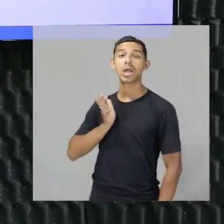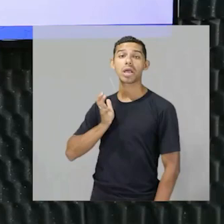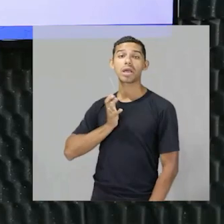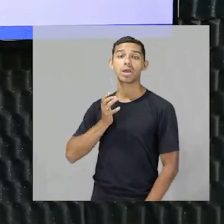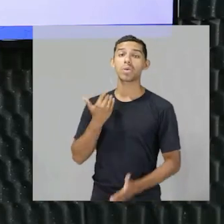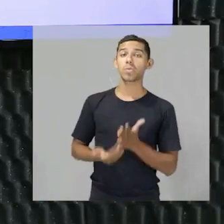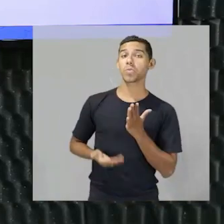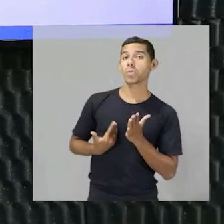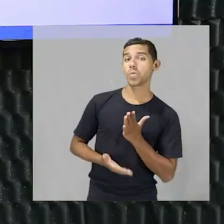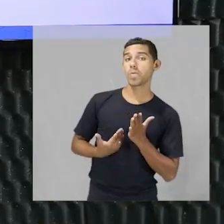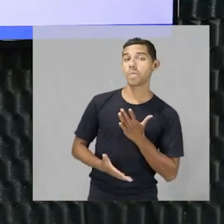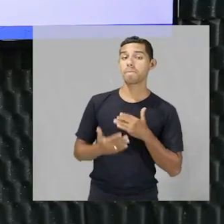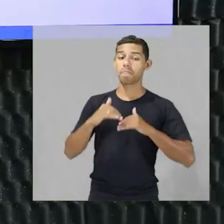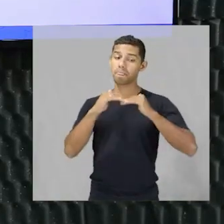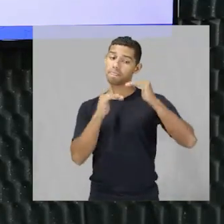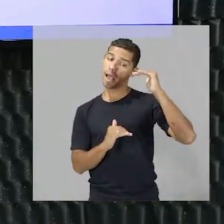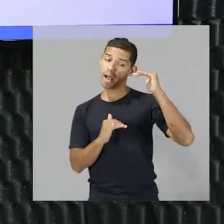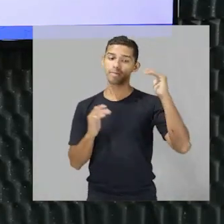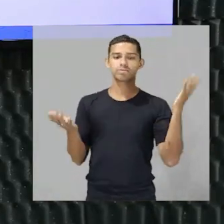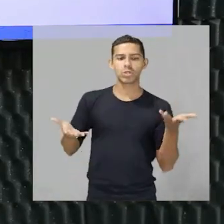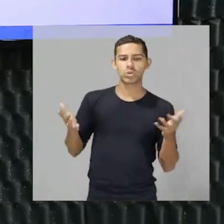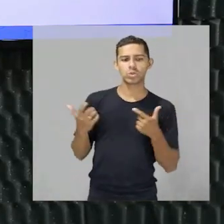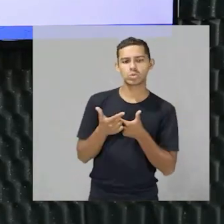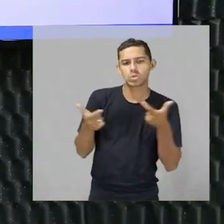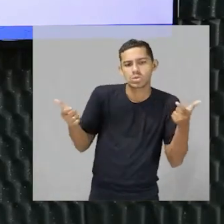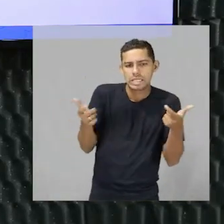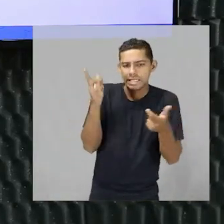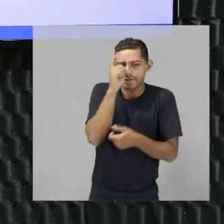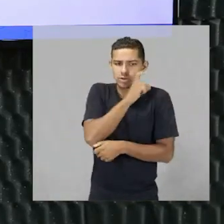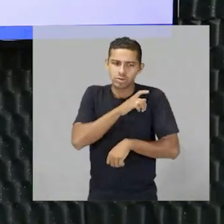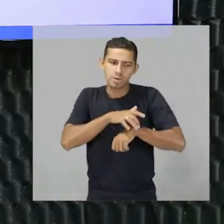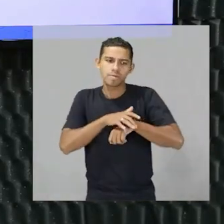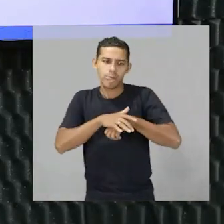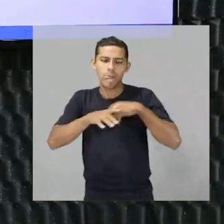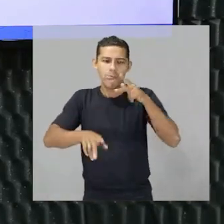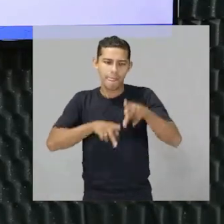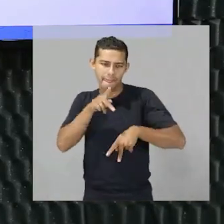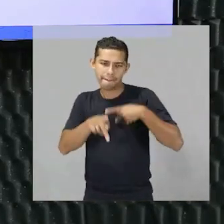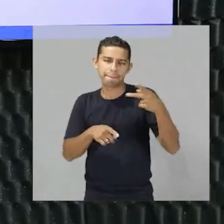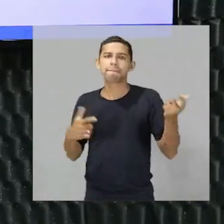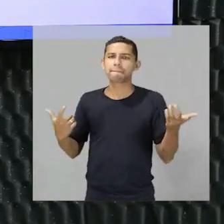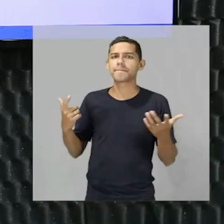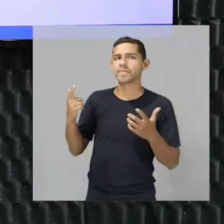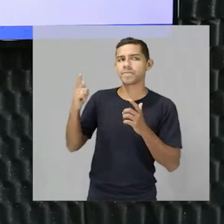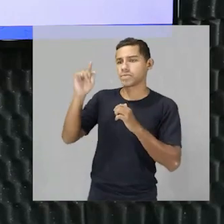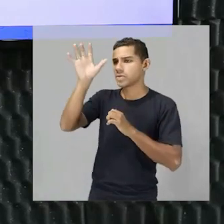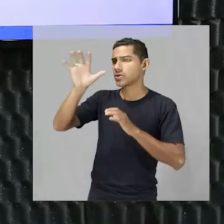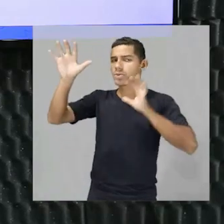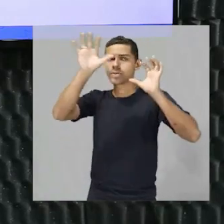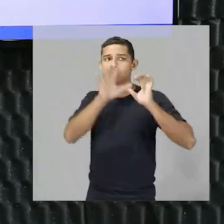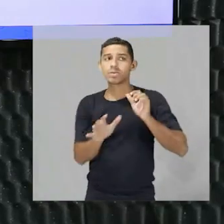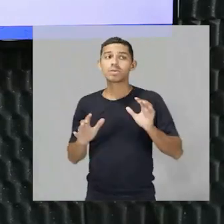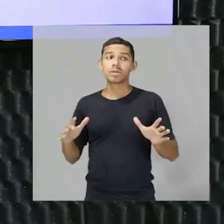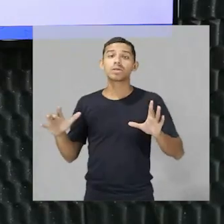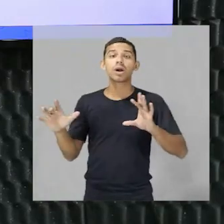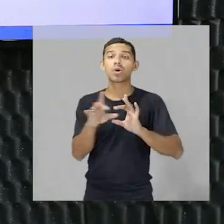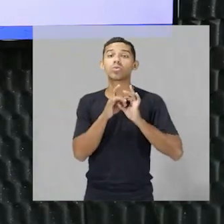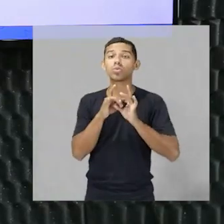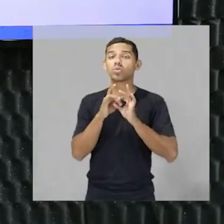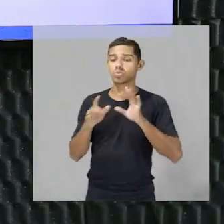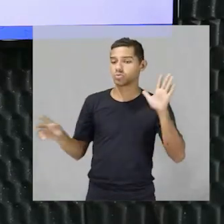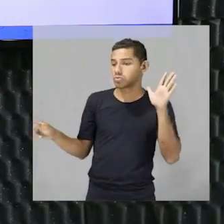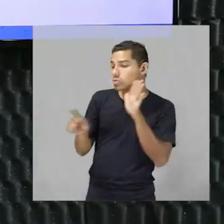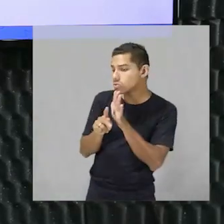certo? Então, a grande dificuldade hoje da população curda, além das questões, né, geopolíticas, é uma questão também de unidade